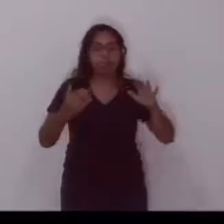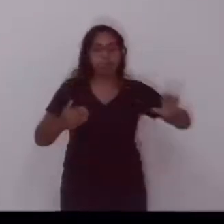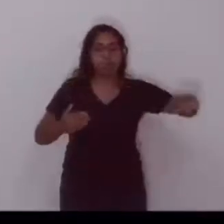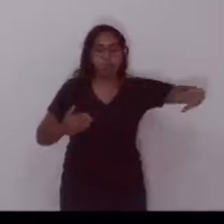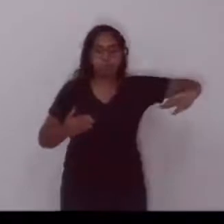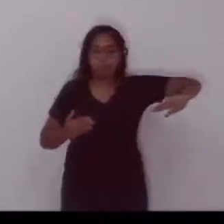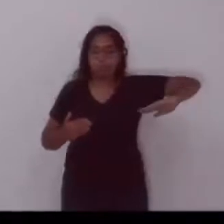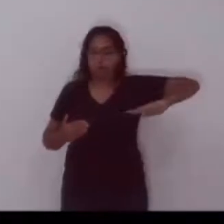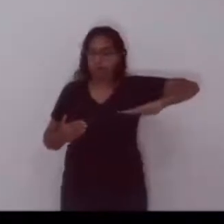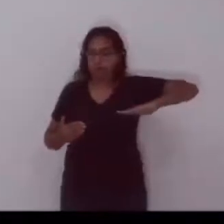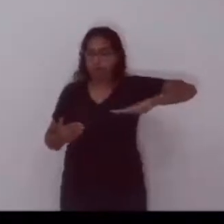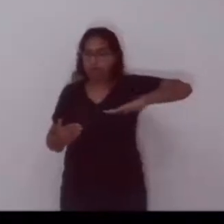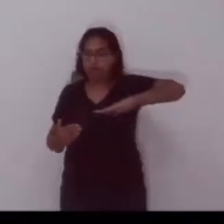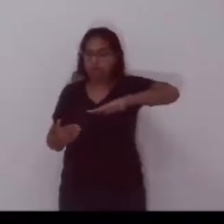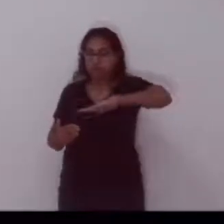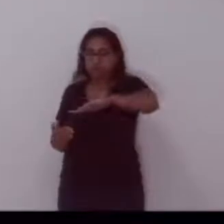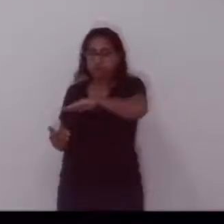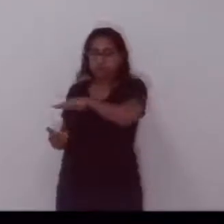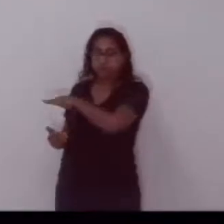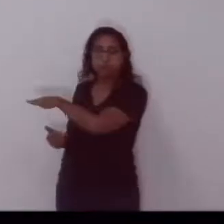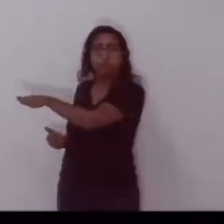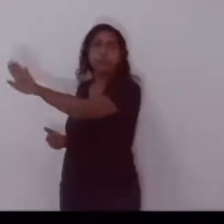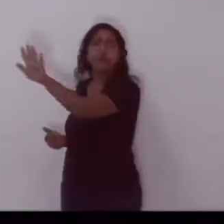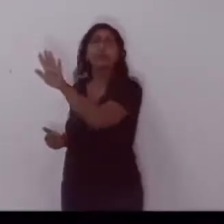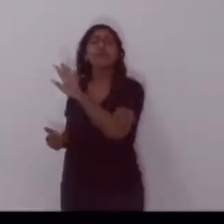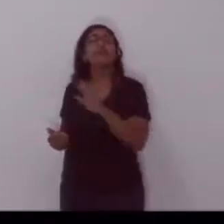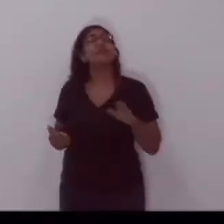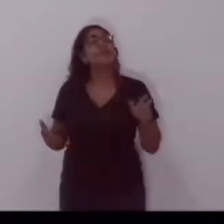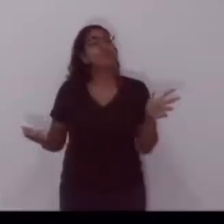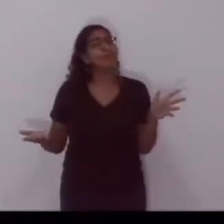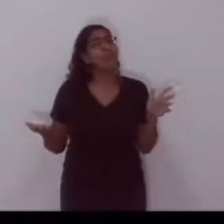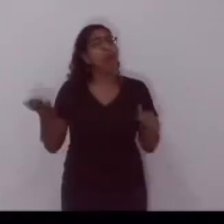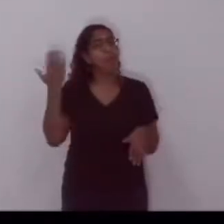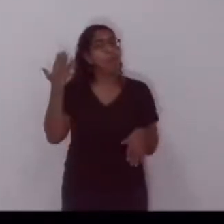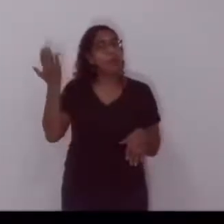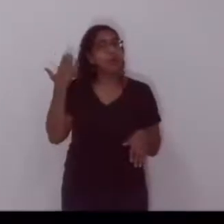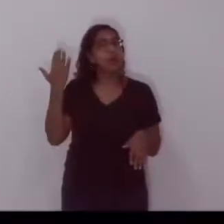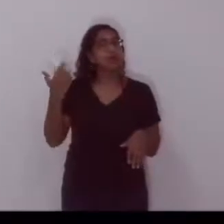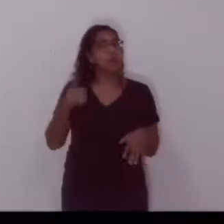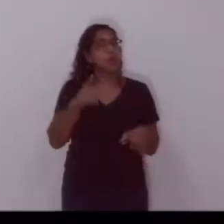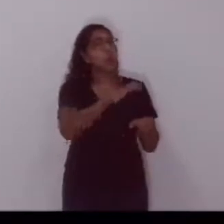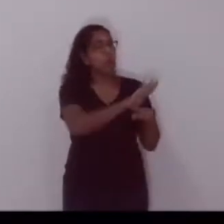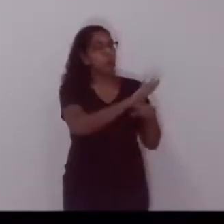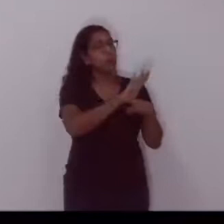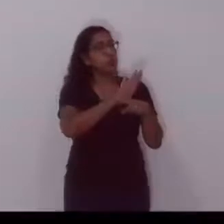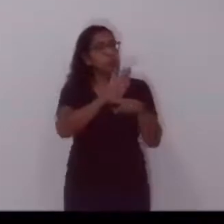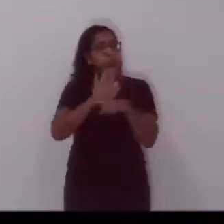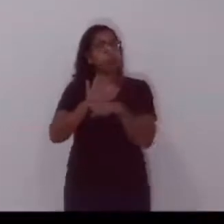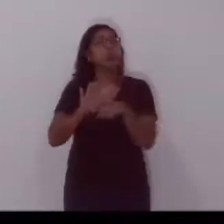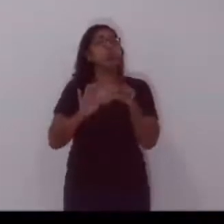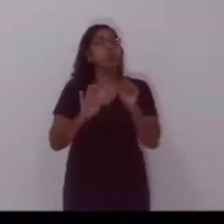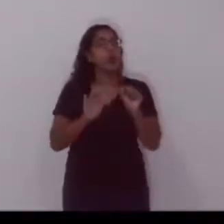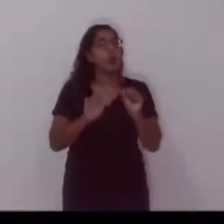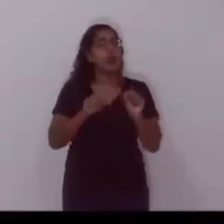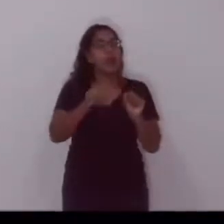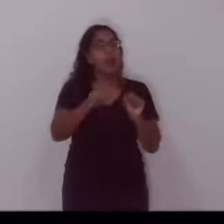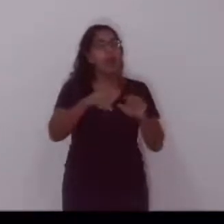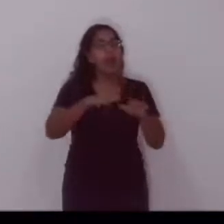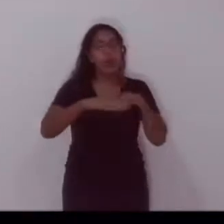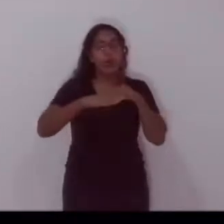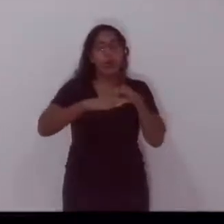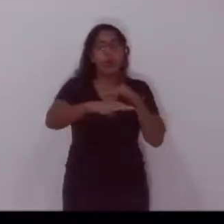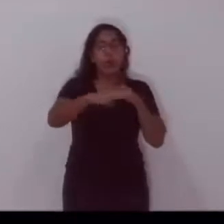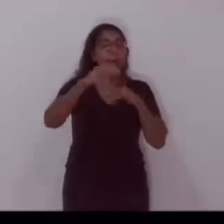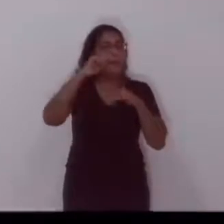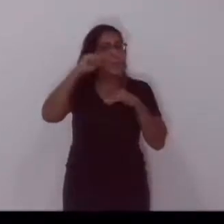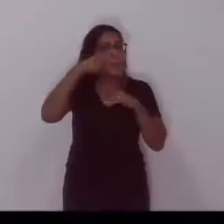cuidar disso, não tem problema. Eu sou um dos que muitos defendeu o asfaltamento ali da beira da Anhanguera, e vai aumentar. Então o que a gente